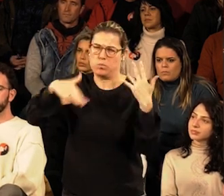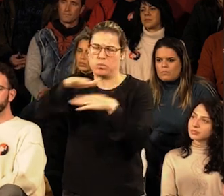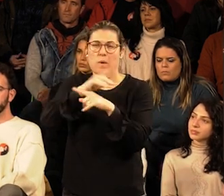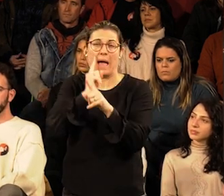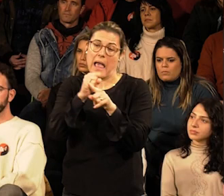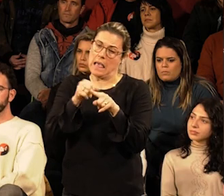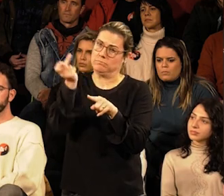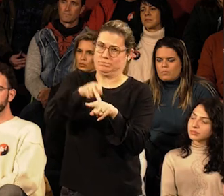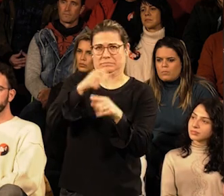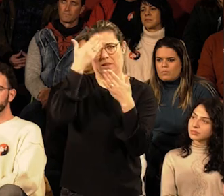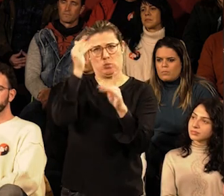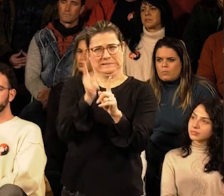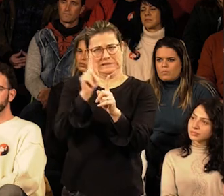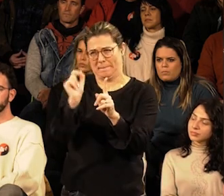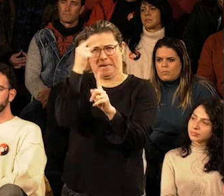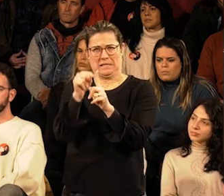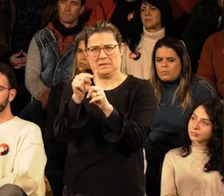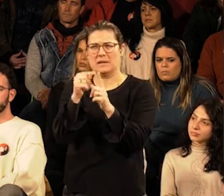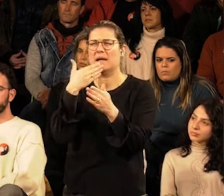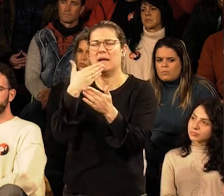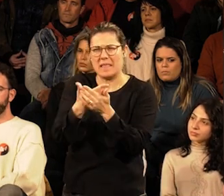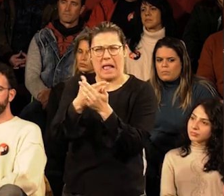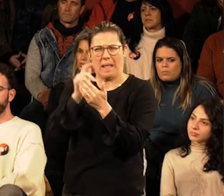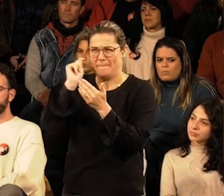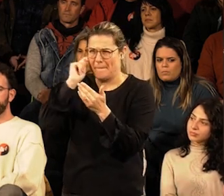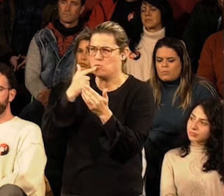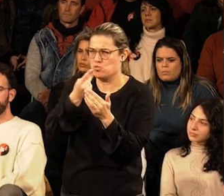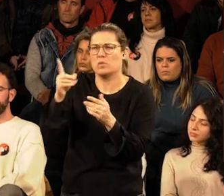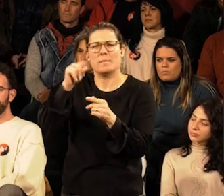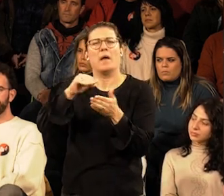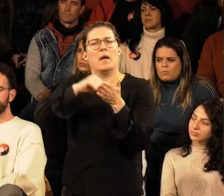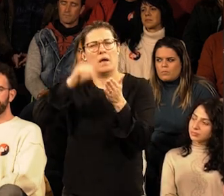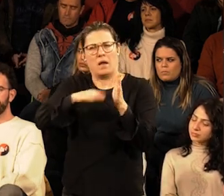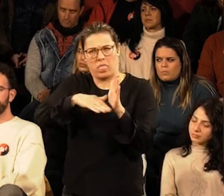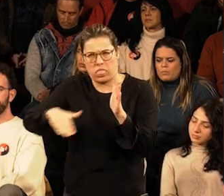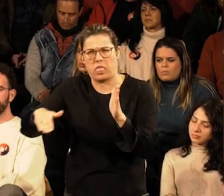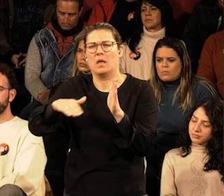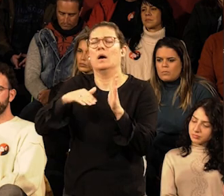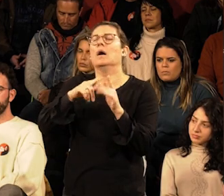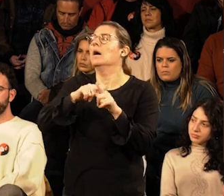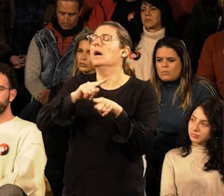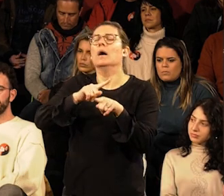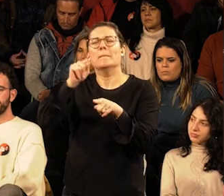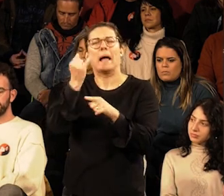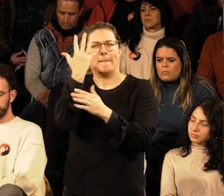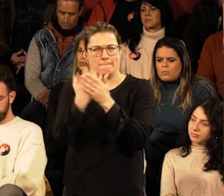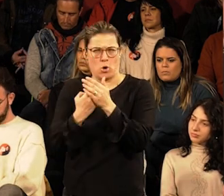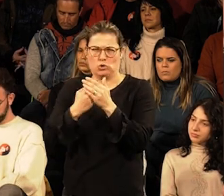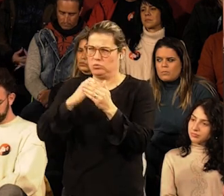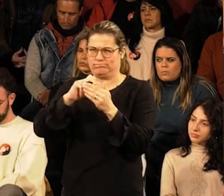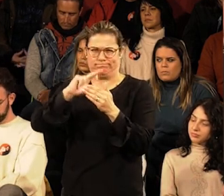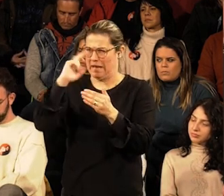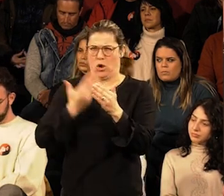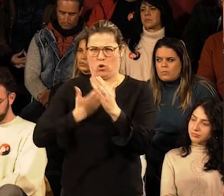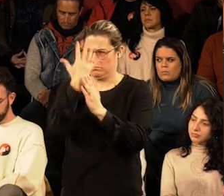da Democracia os despedimentos a precariedade o agravamento brutal dos impostos os